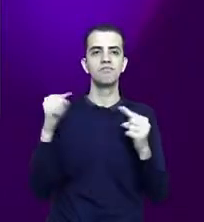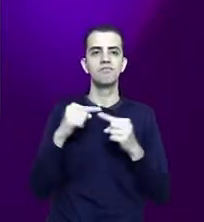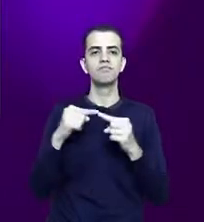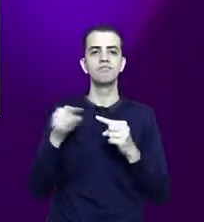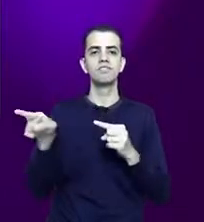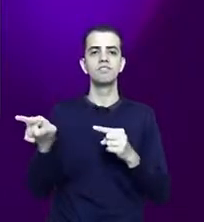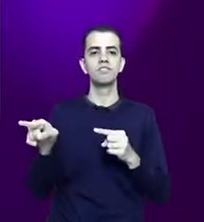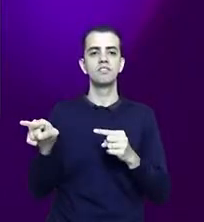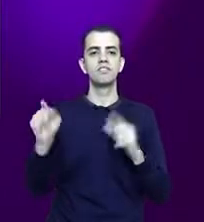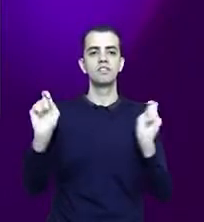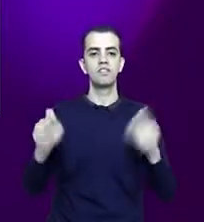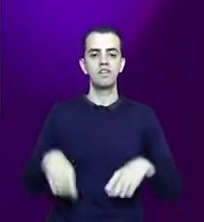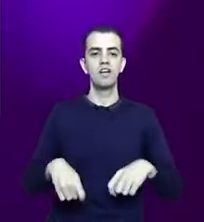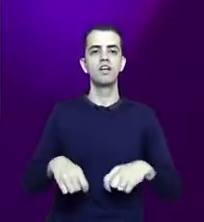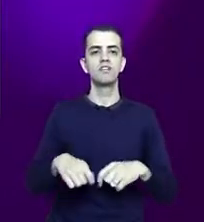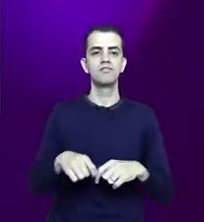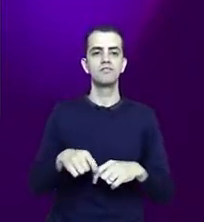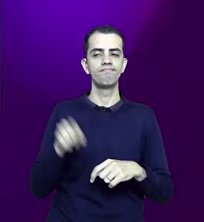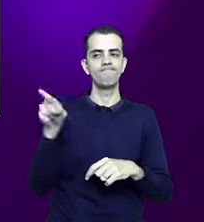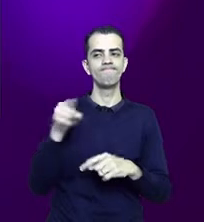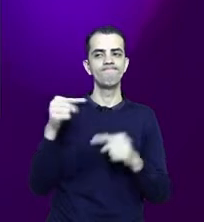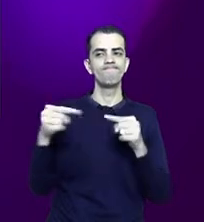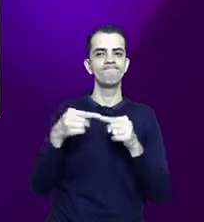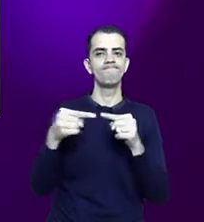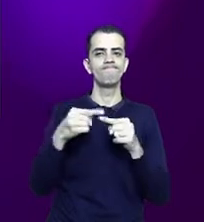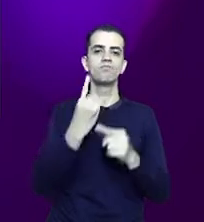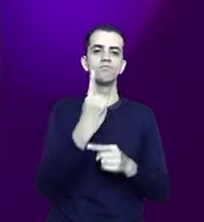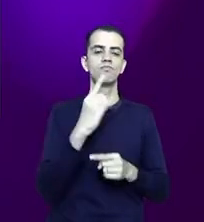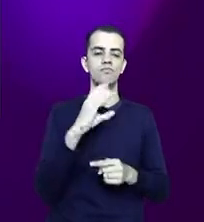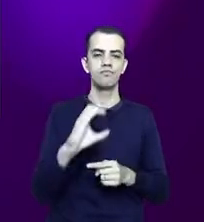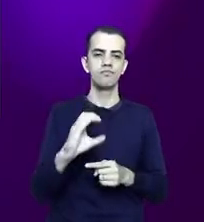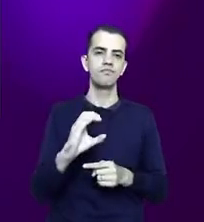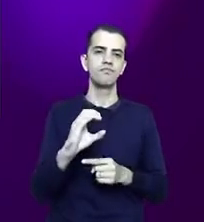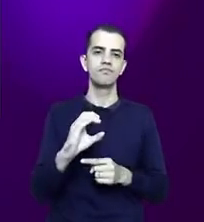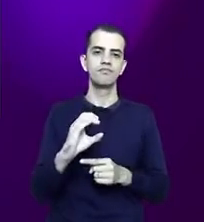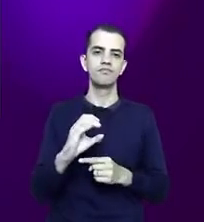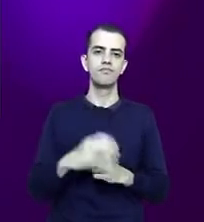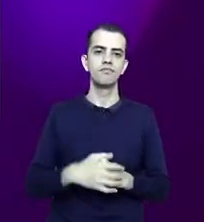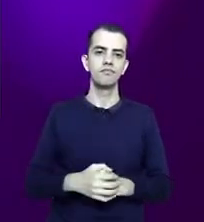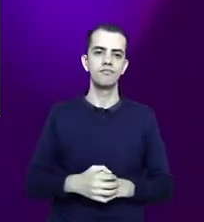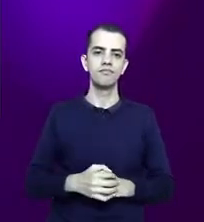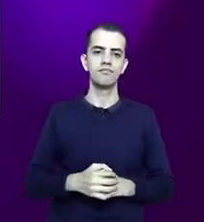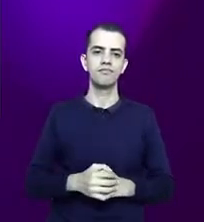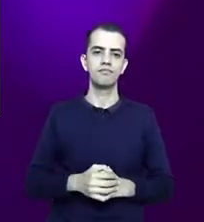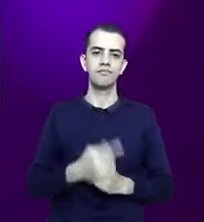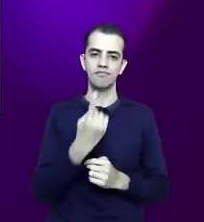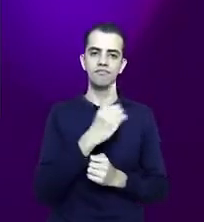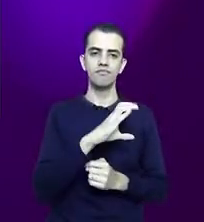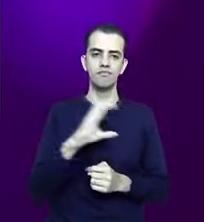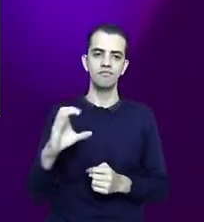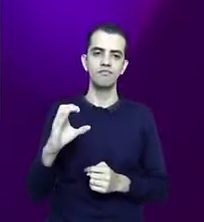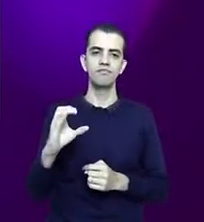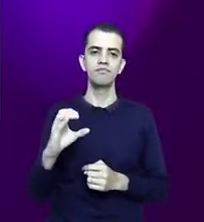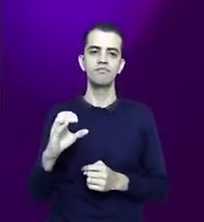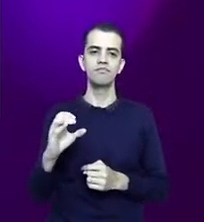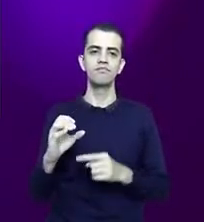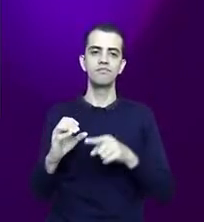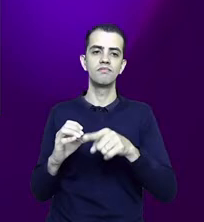gente poderia classificar essa fratura aí dessa consolidação do tipo 1C, né? Aquela